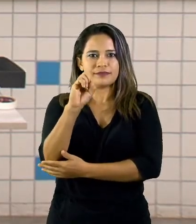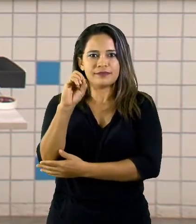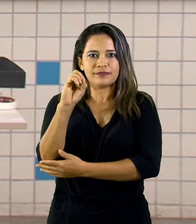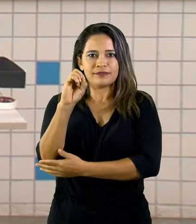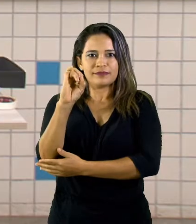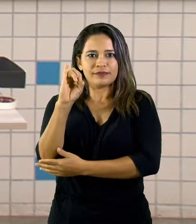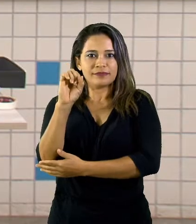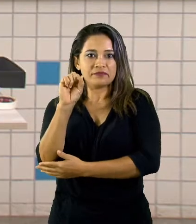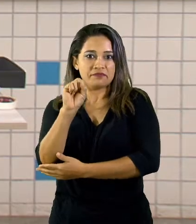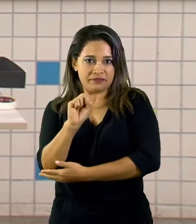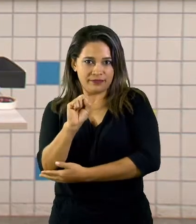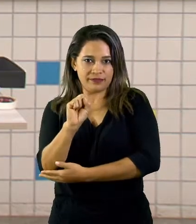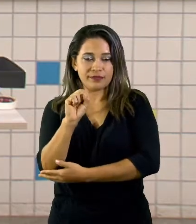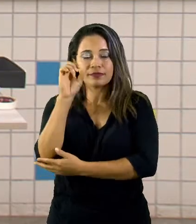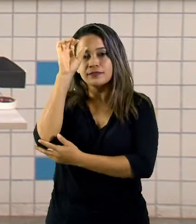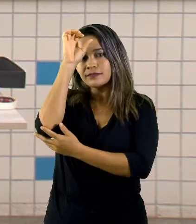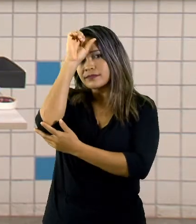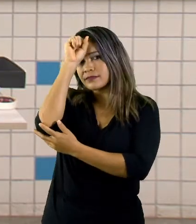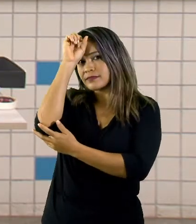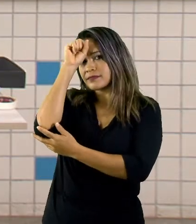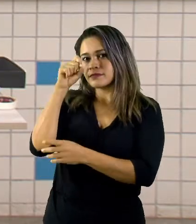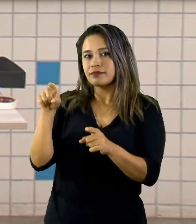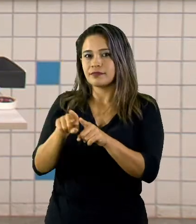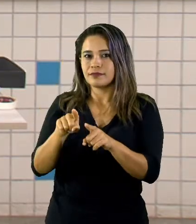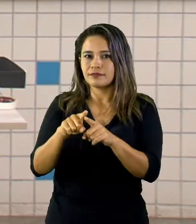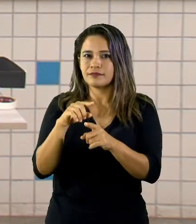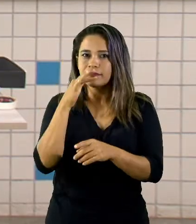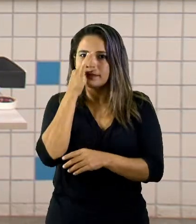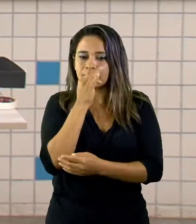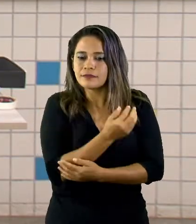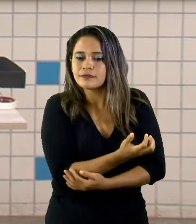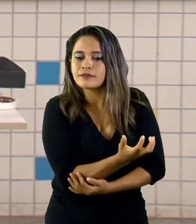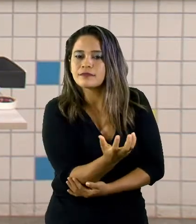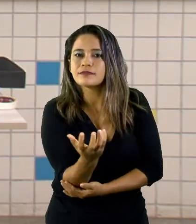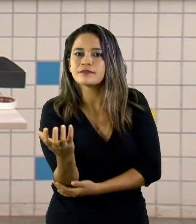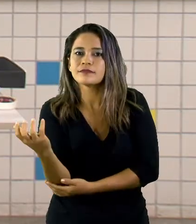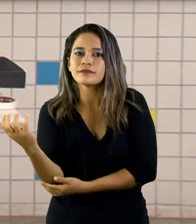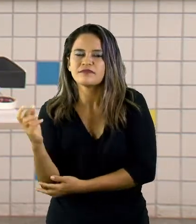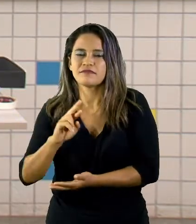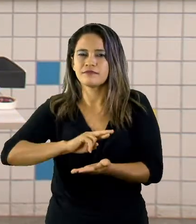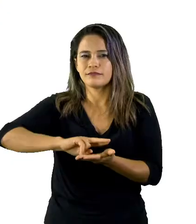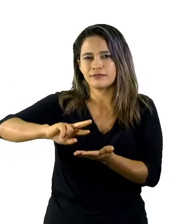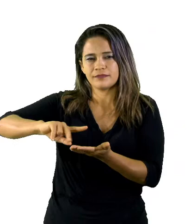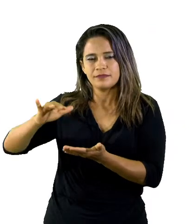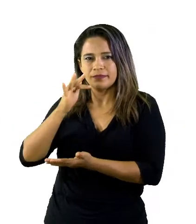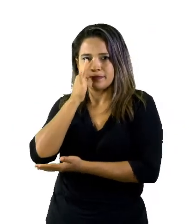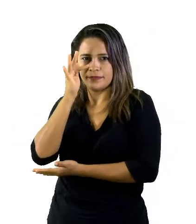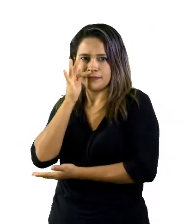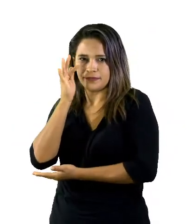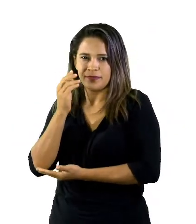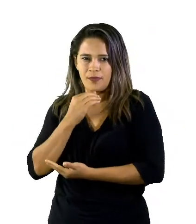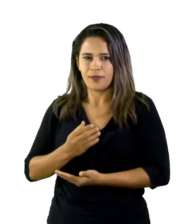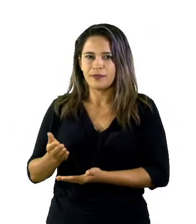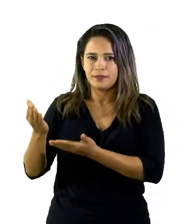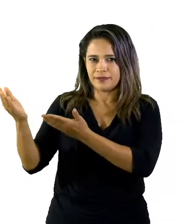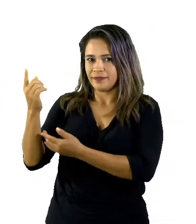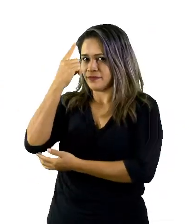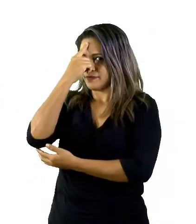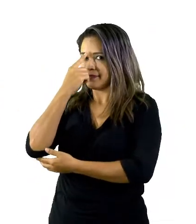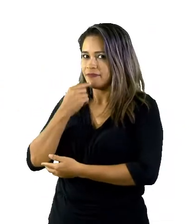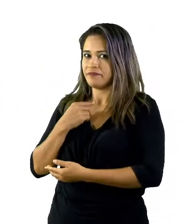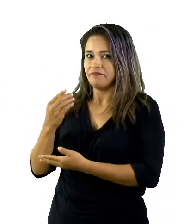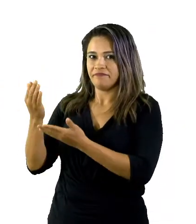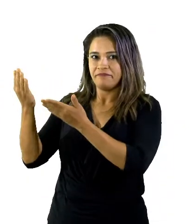Aprendemos também que o jardim é um local com várias flores. Veja esta imagem de